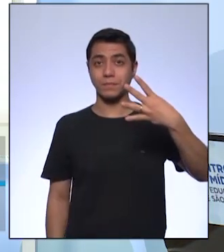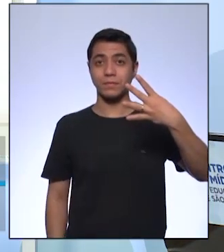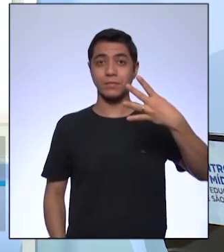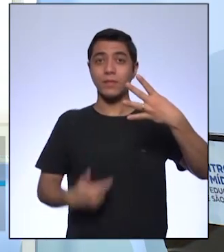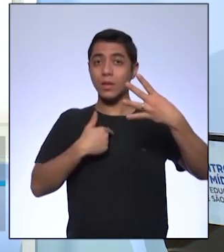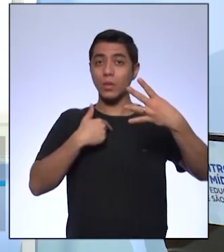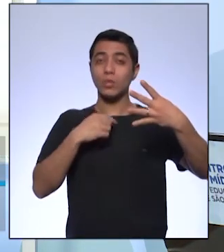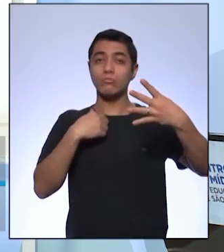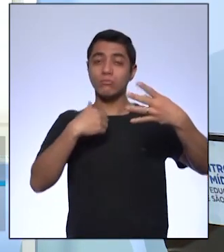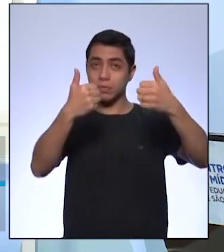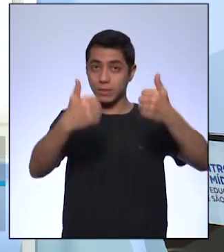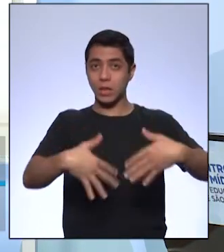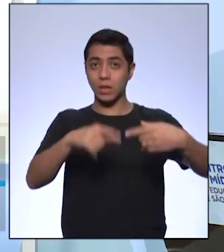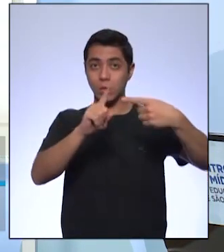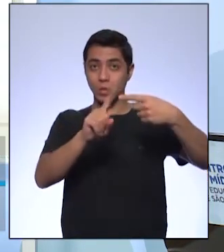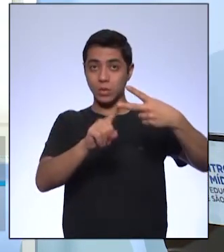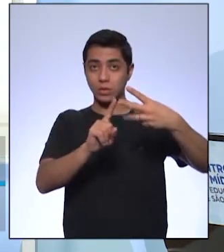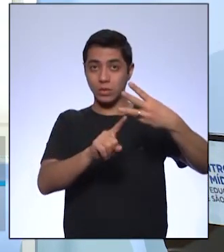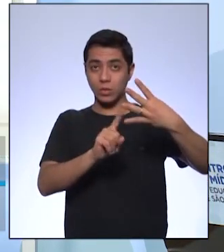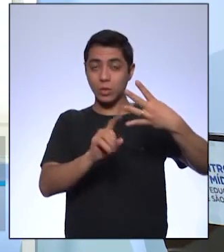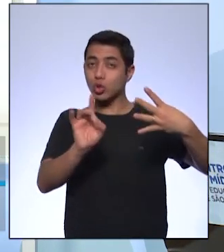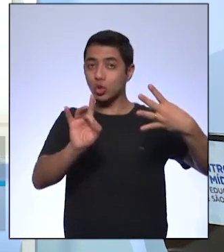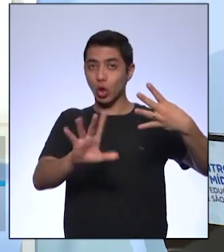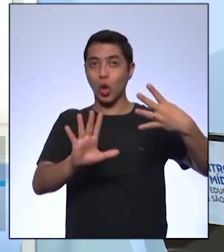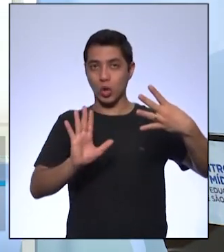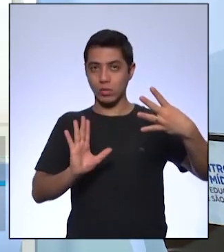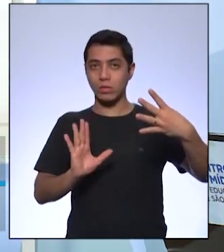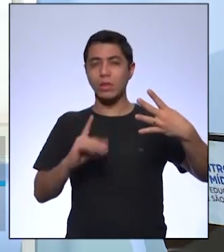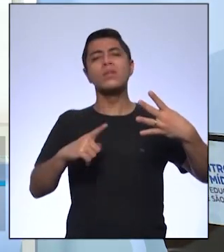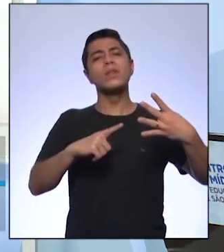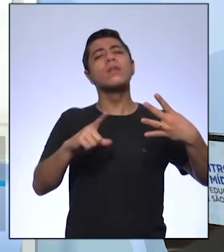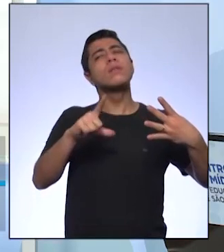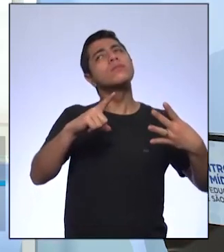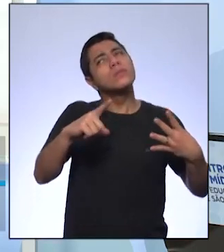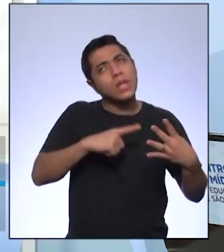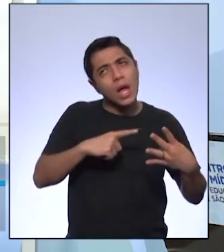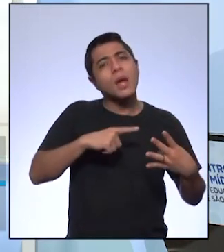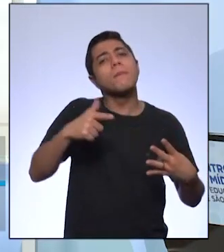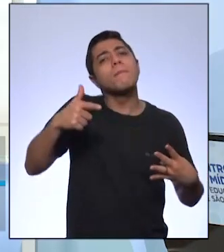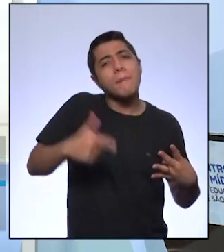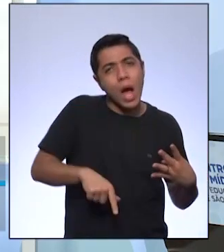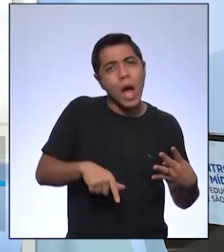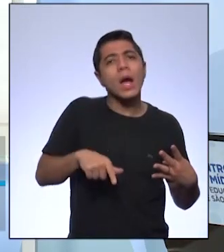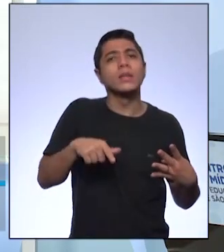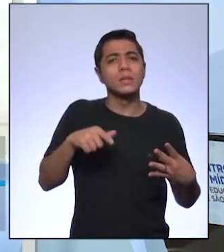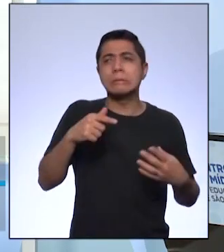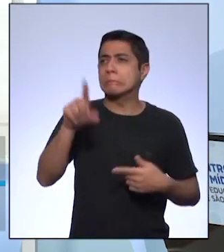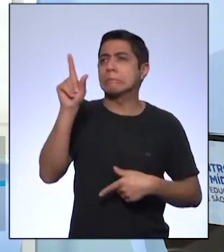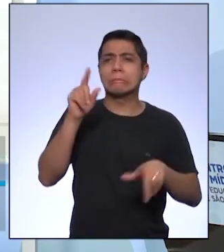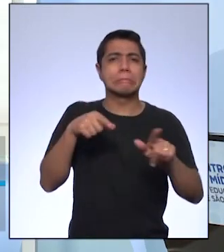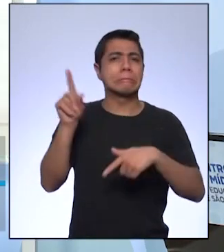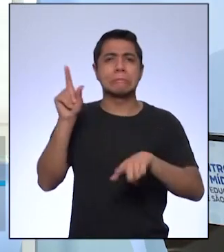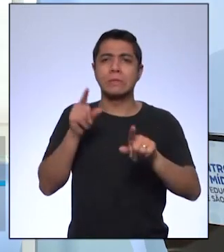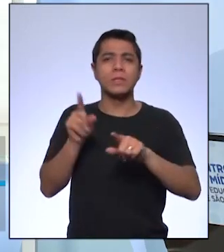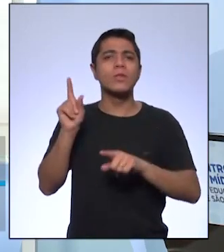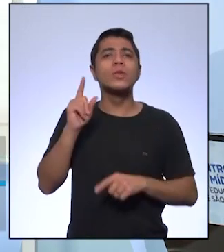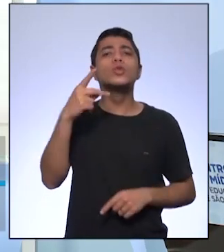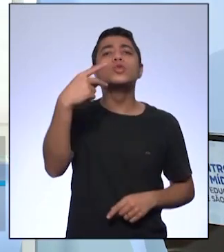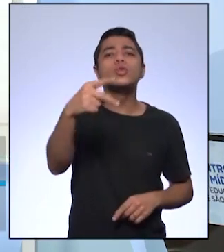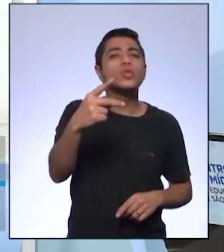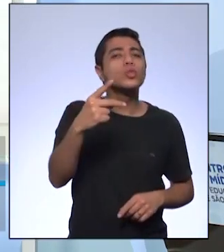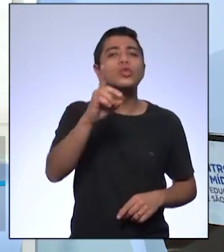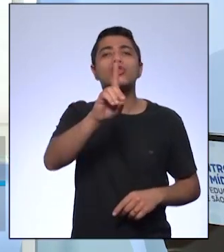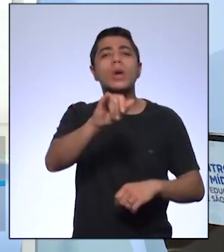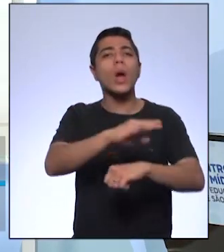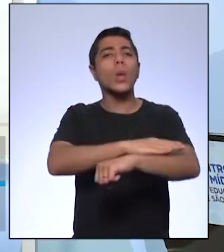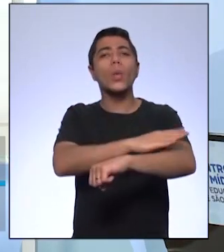for parar, não é uma atividade, tá? Mas se você for parar e pensar quantas situações dessas ocorrem parecidas com no seu cotidiano, a